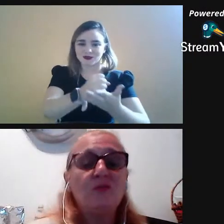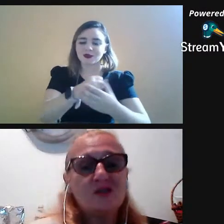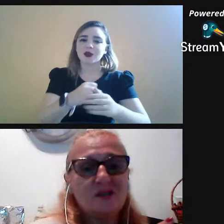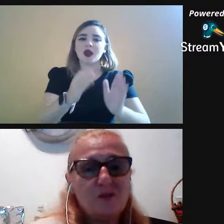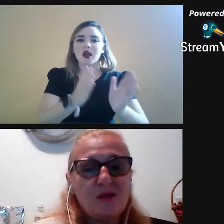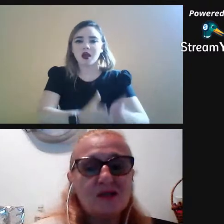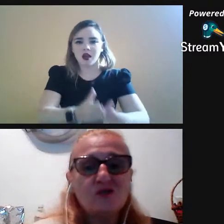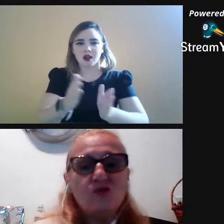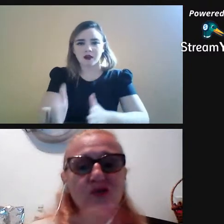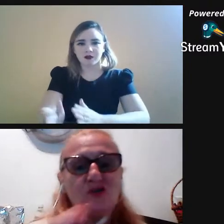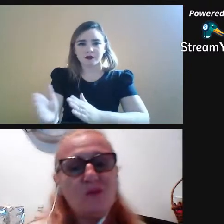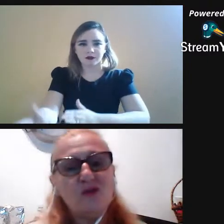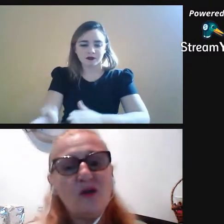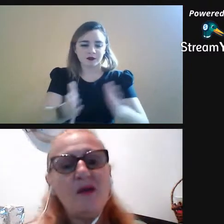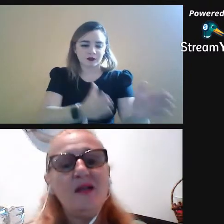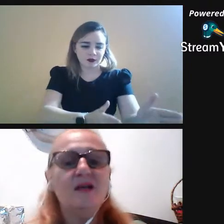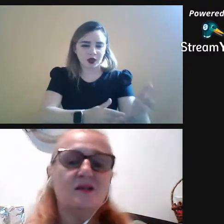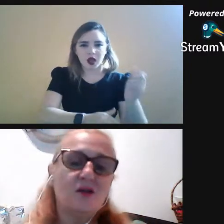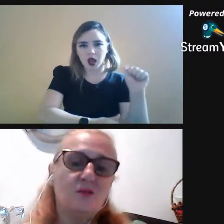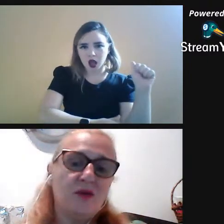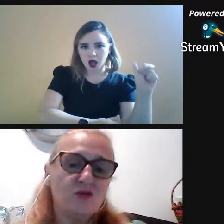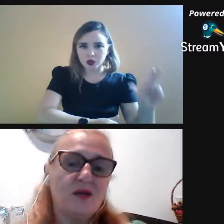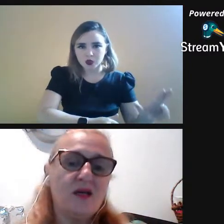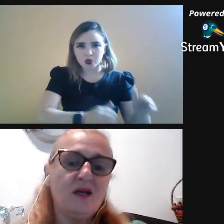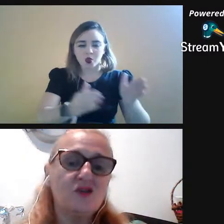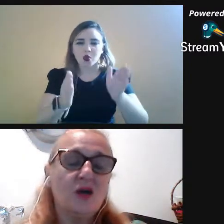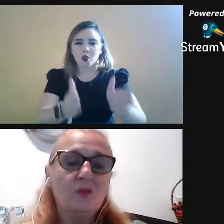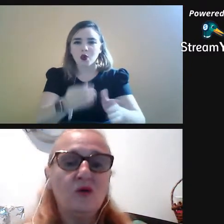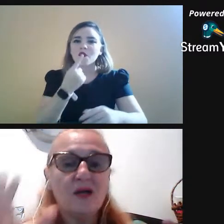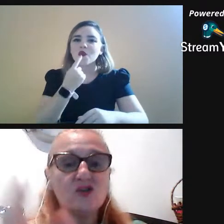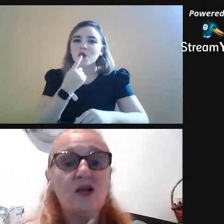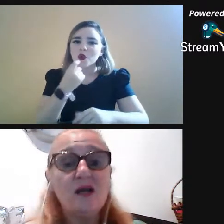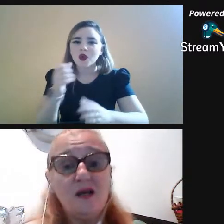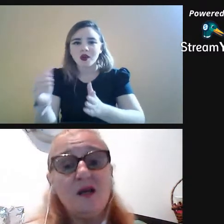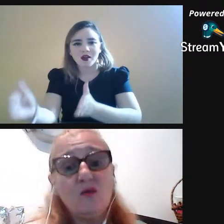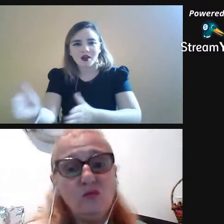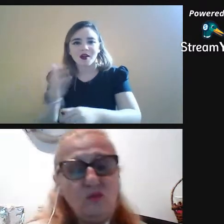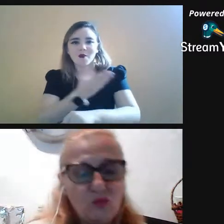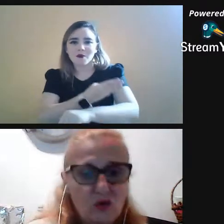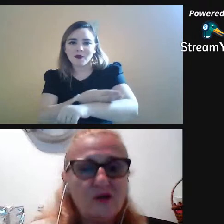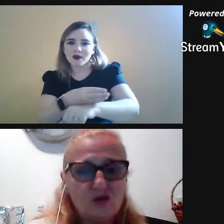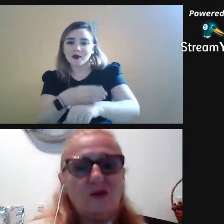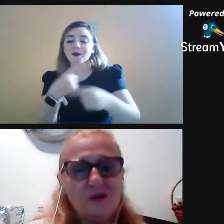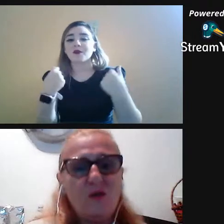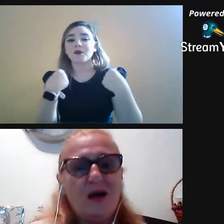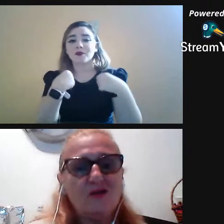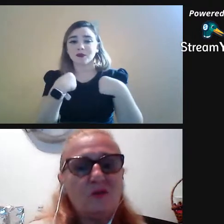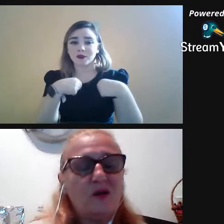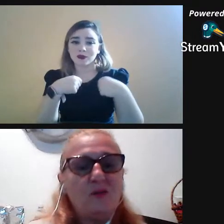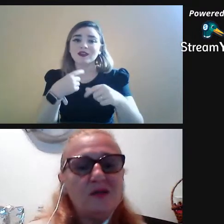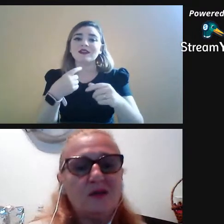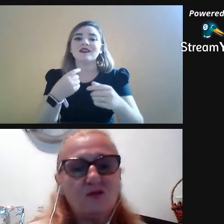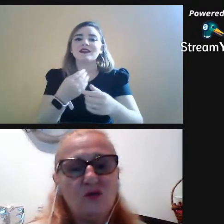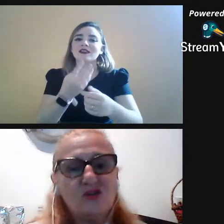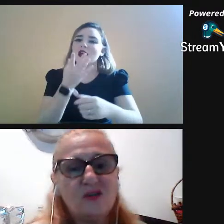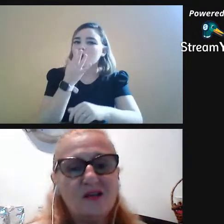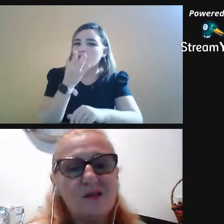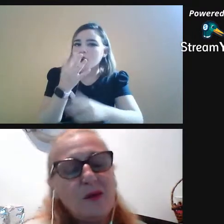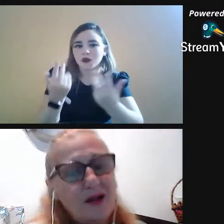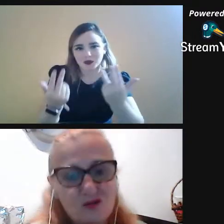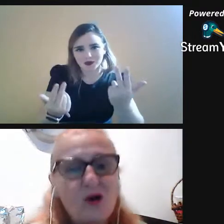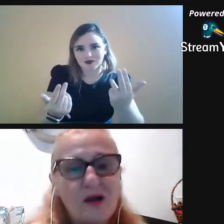só podia ser tampinhas azuis, as tampinhas vermelhinhas, as tampinhas branquinhas, porque elas têm que ir com cores todas iguais, porque ela não pode ser